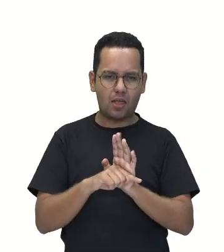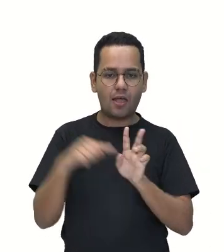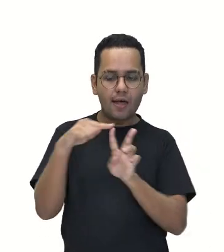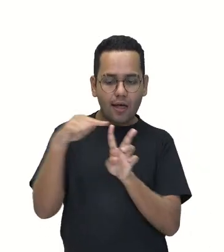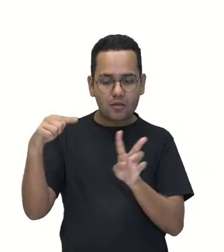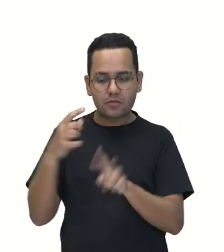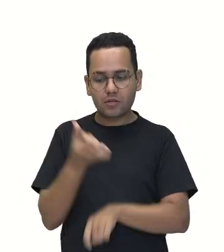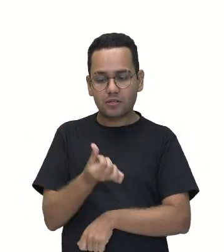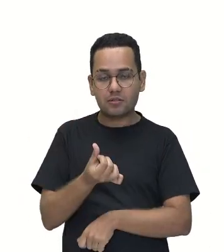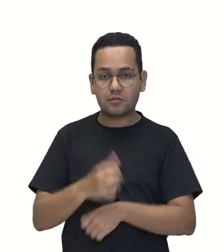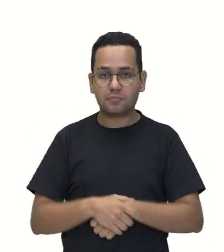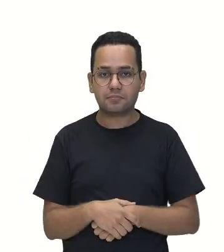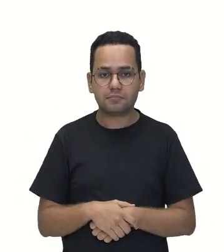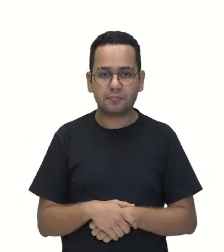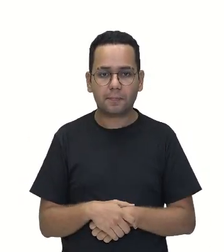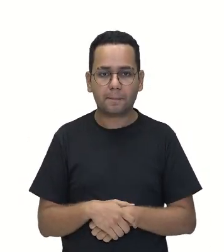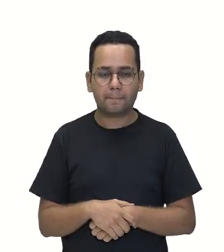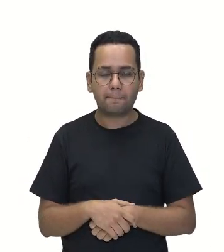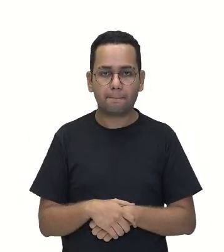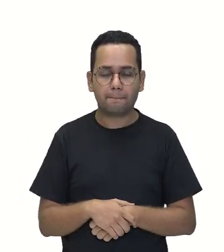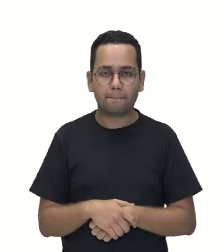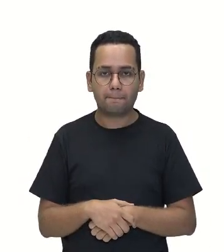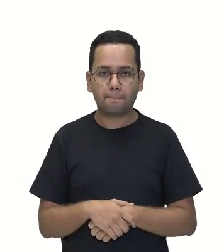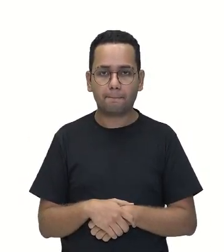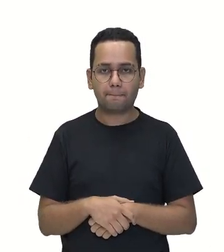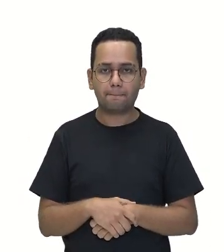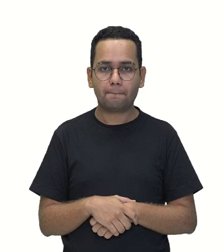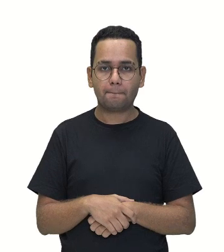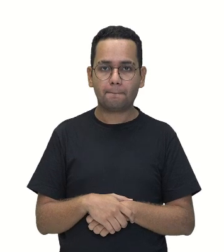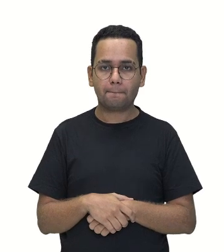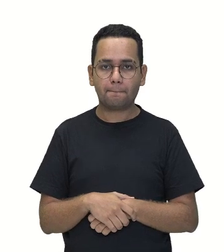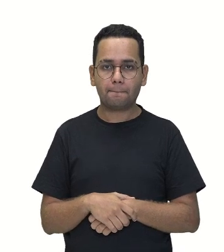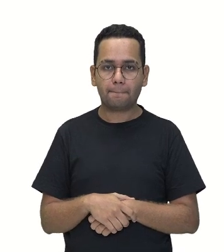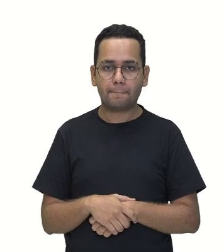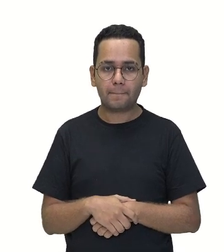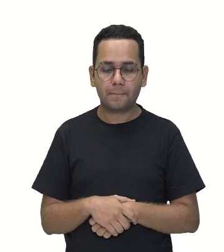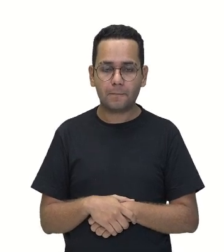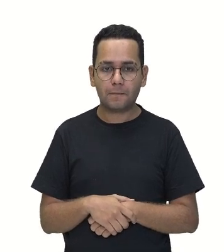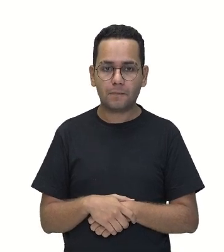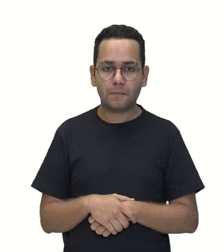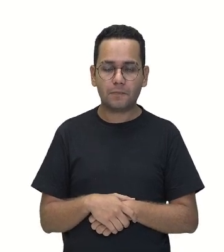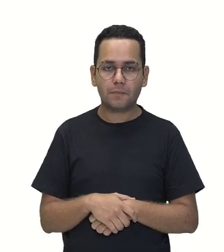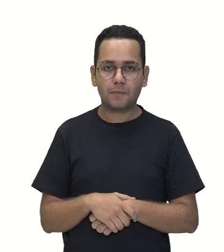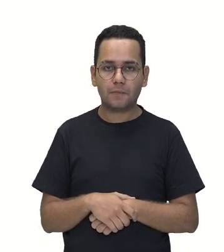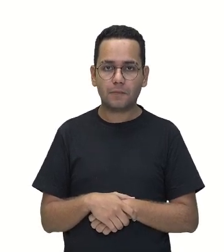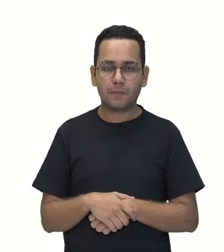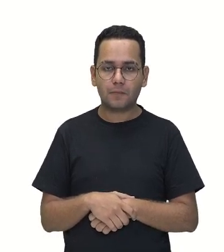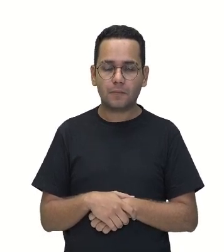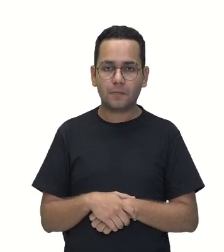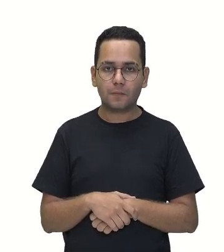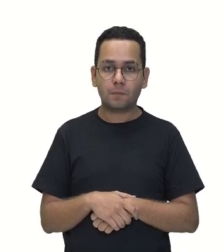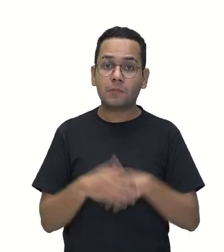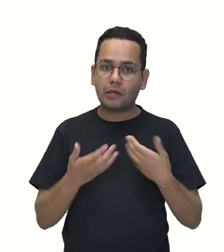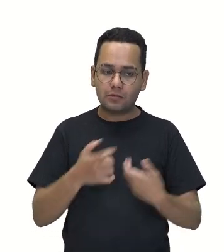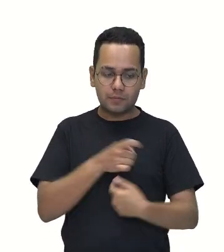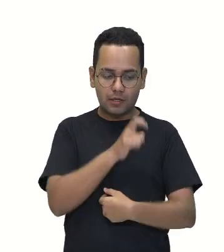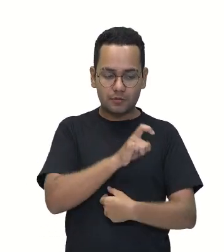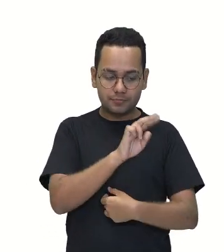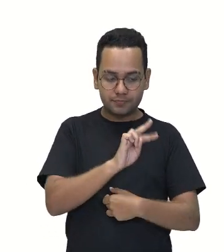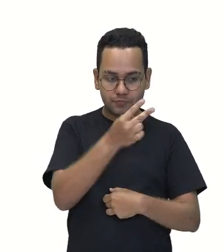Ok eu transformei aqui o expoente do numa